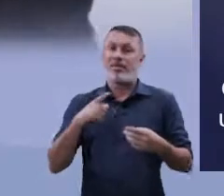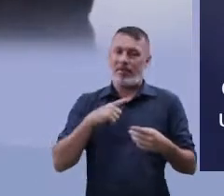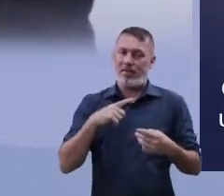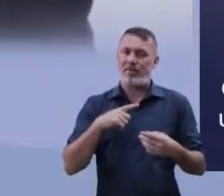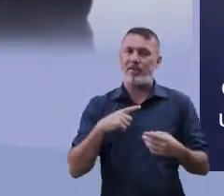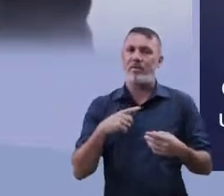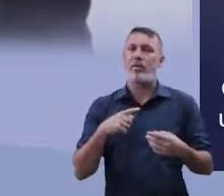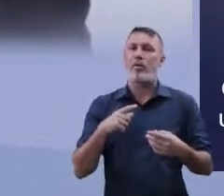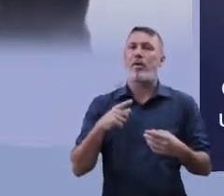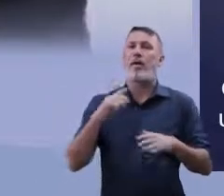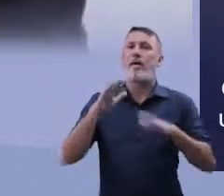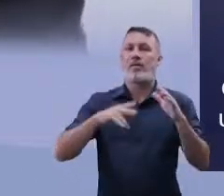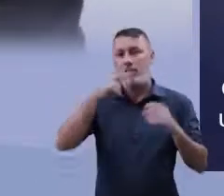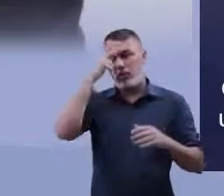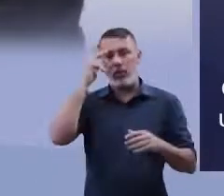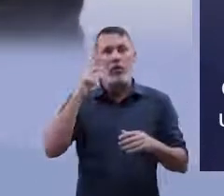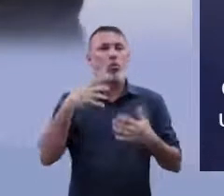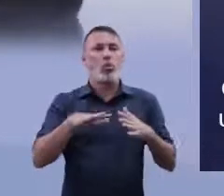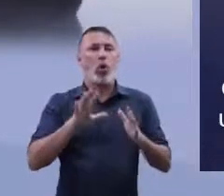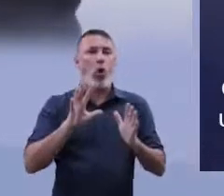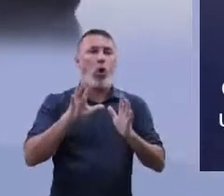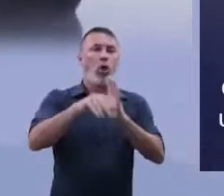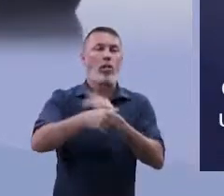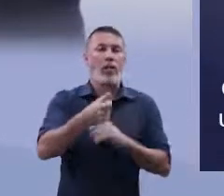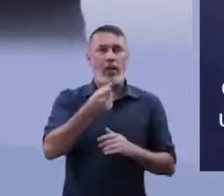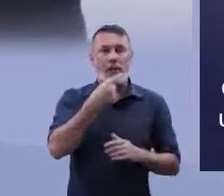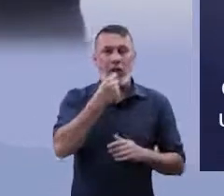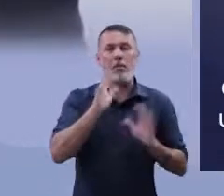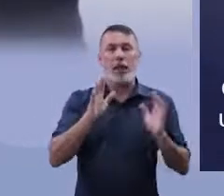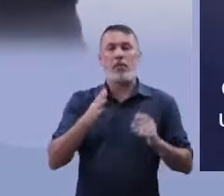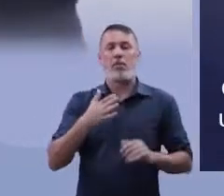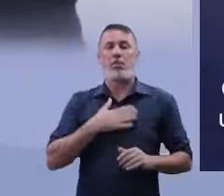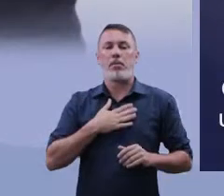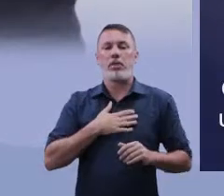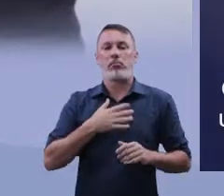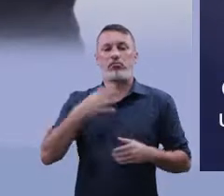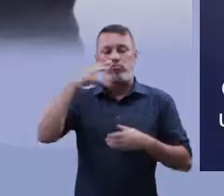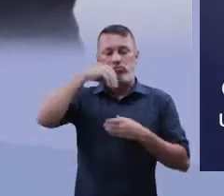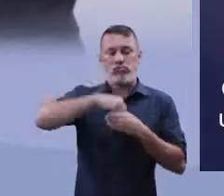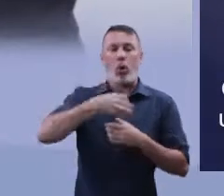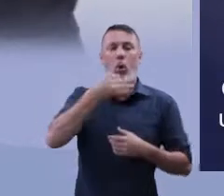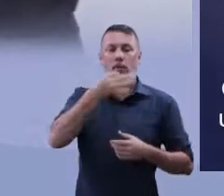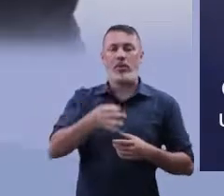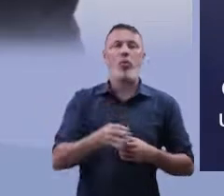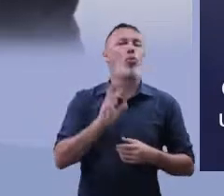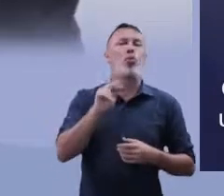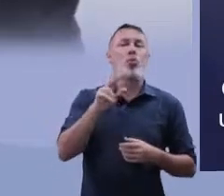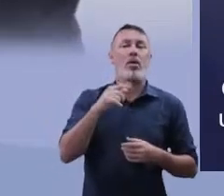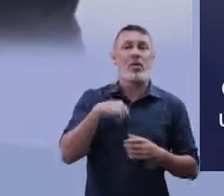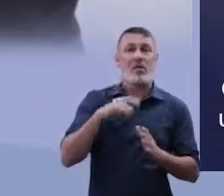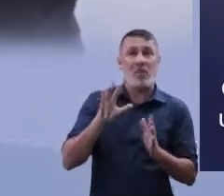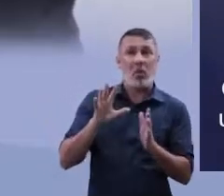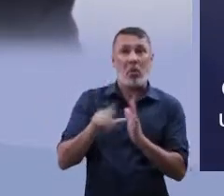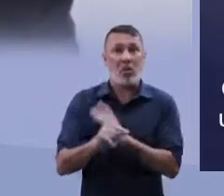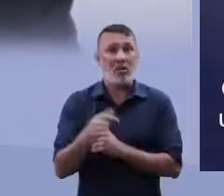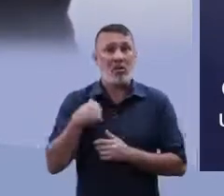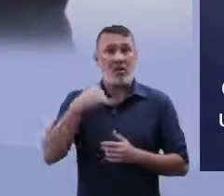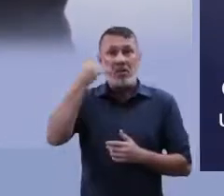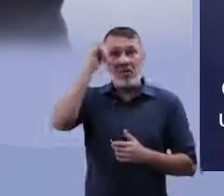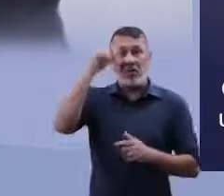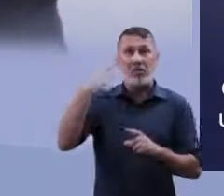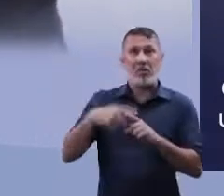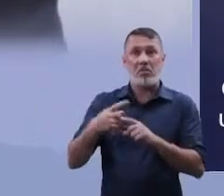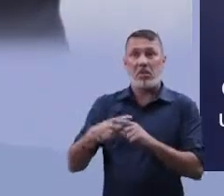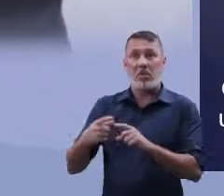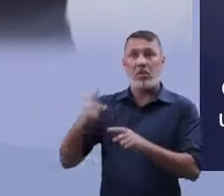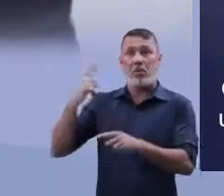deixou de pegar aquele remédio, de roubar aquele remédio, mas foi uma ação boa, porque ele agiu conforme a moral. É um deves porque